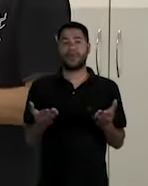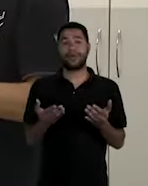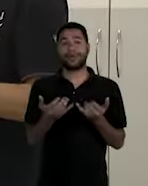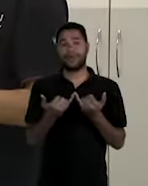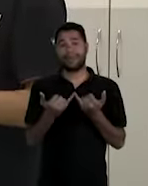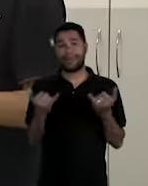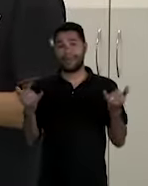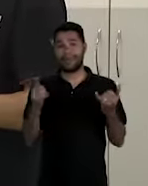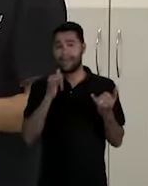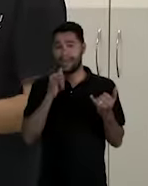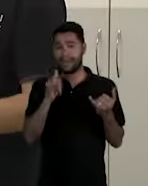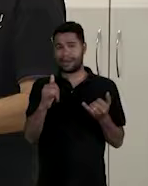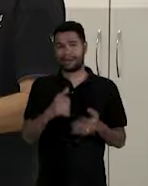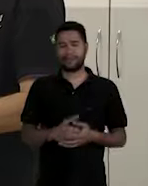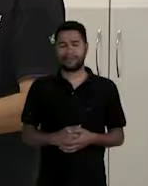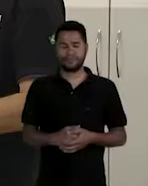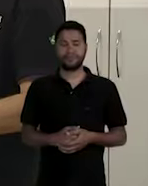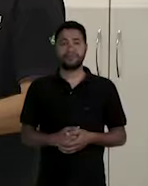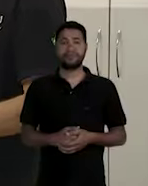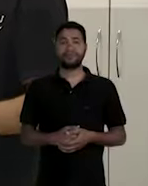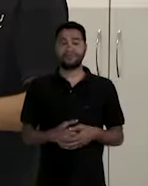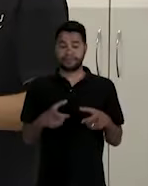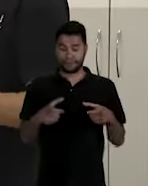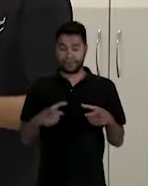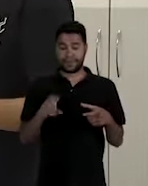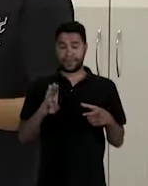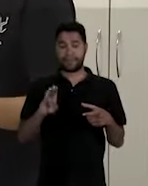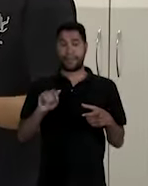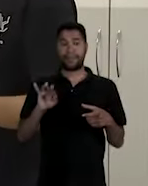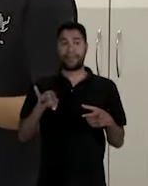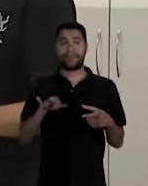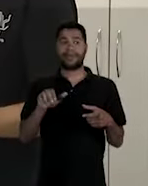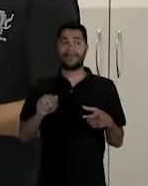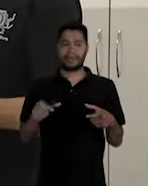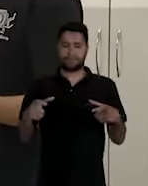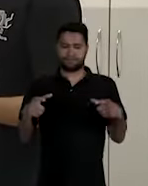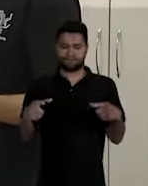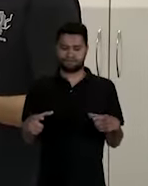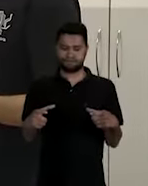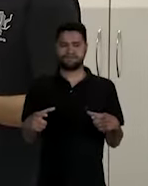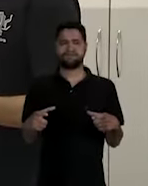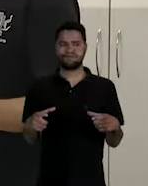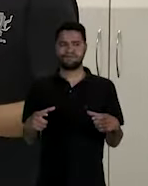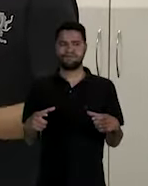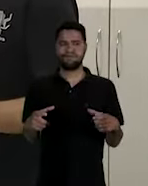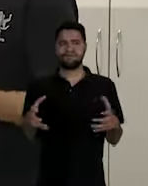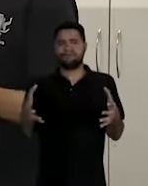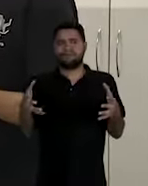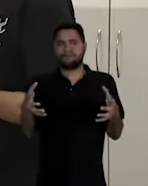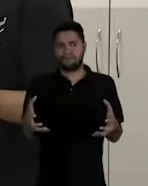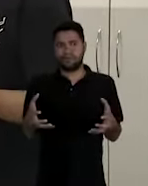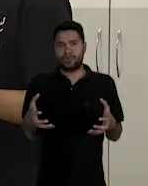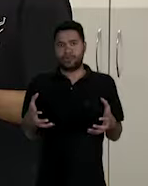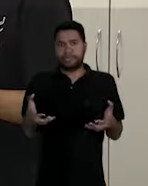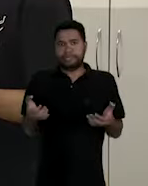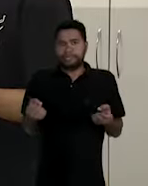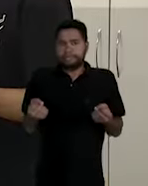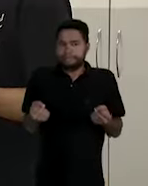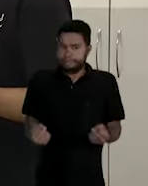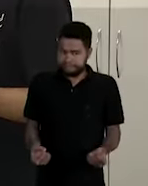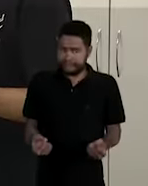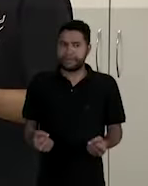porque as baterias ainda são grandes, ou seja, volumosas,